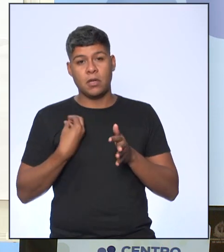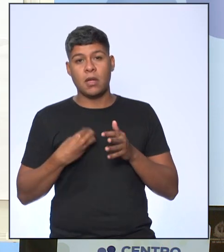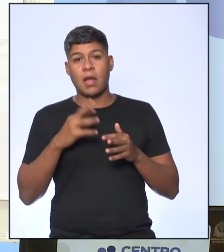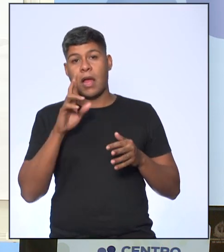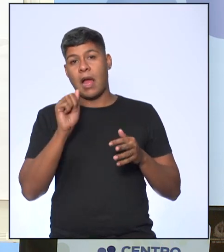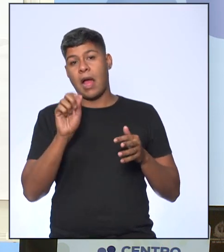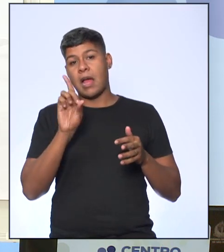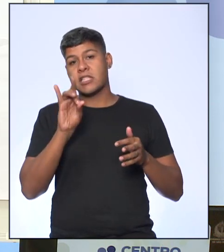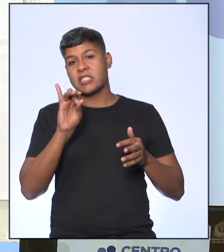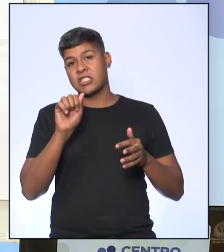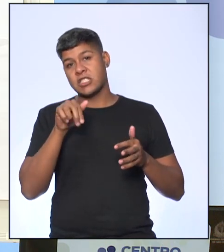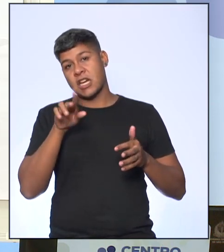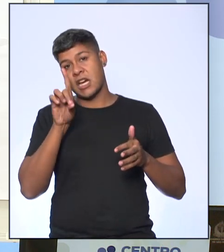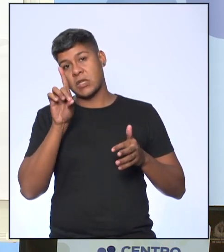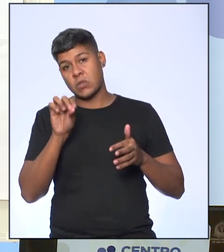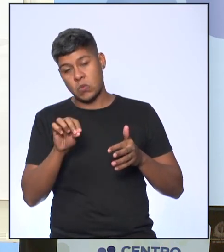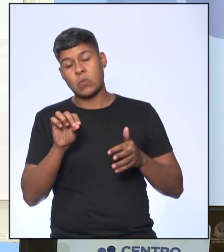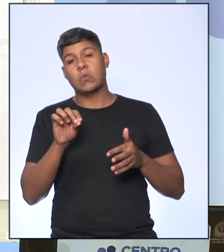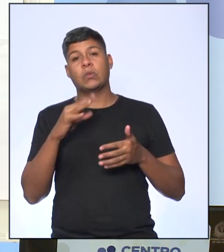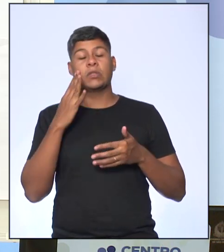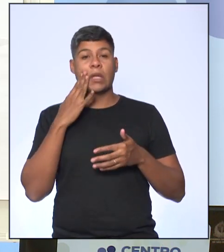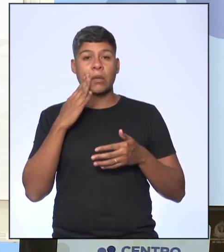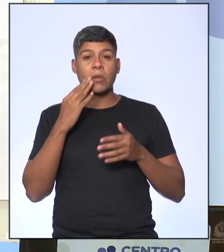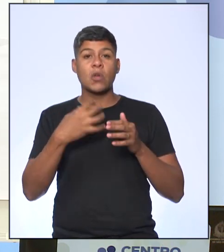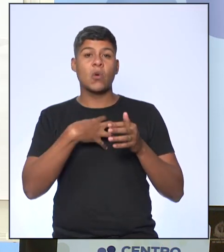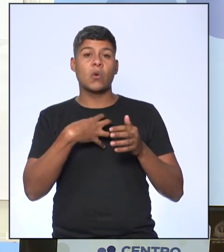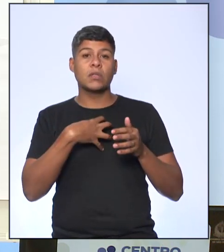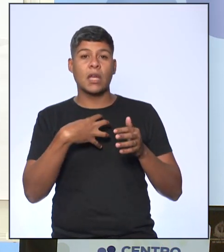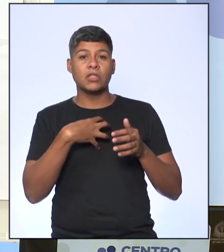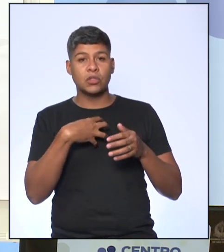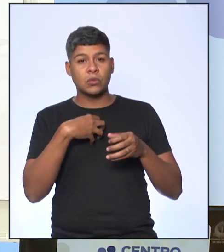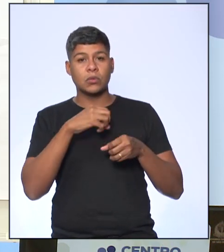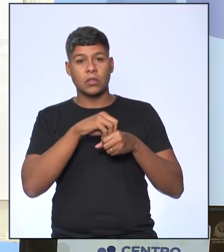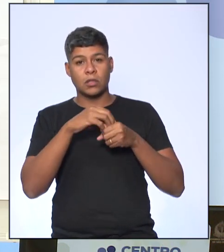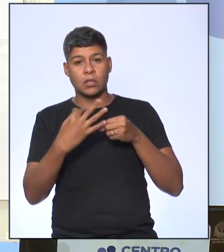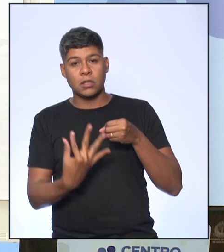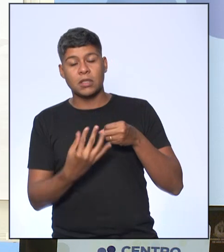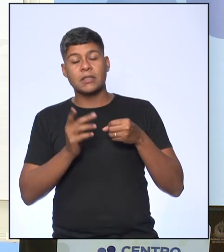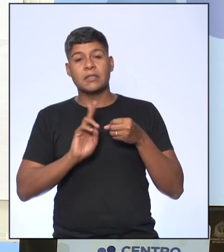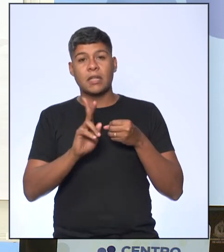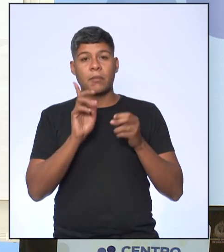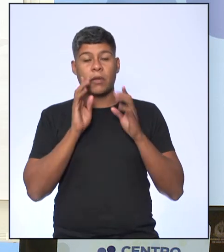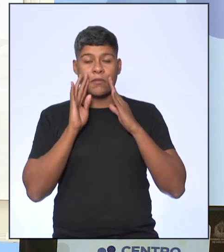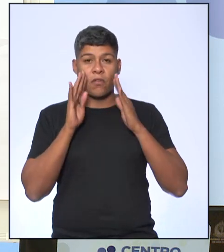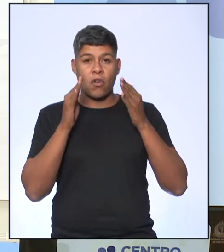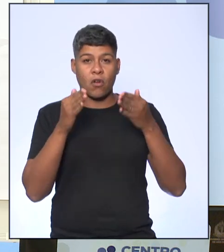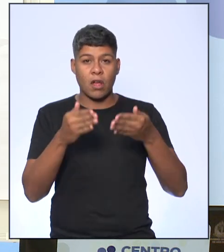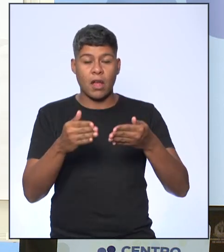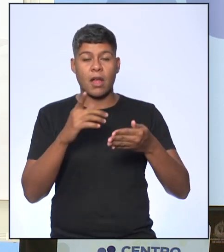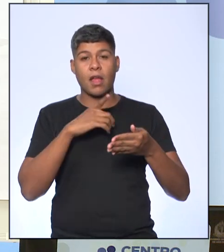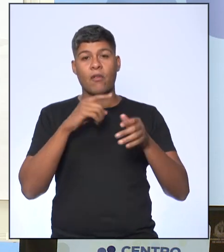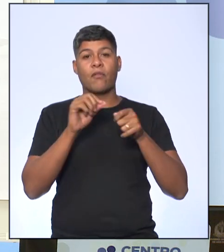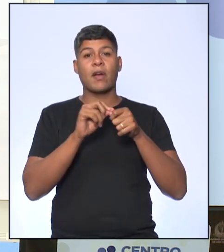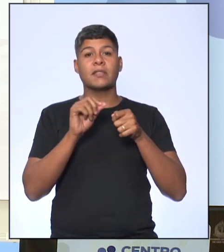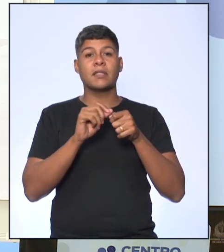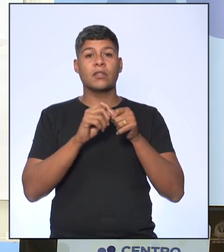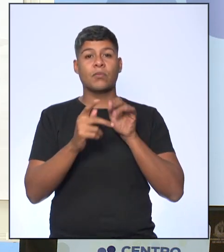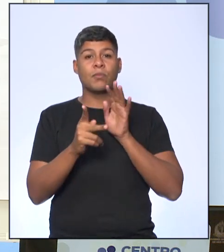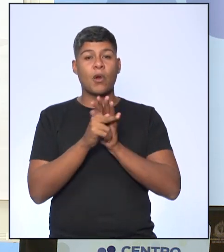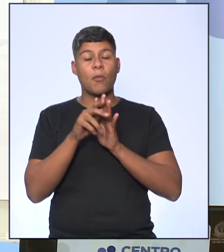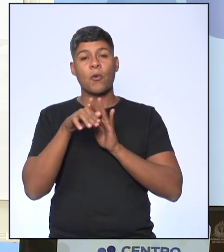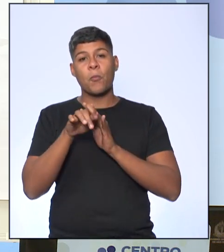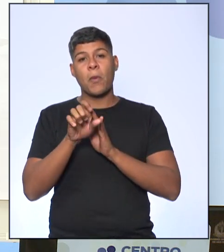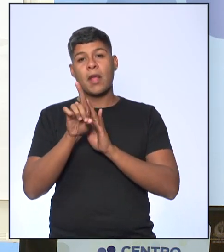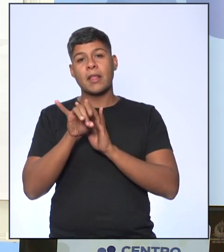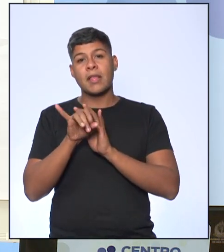radiando. Nessa definição toda, nesse contexto, nós temos que sempre focar. Eu estou fazendo uma medida